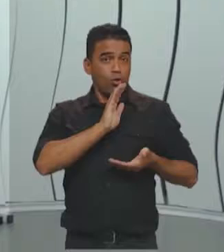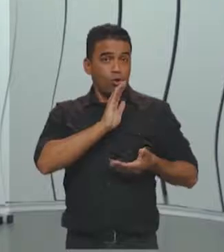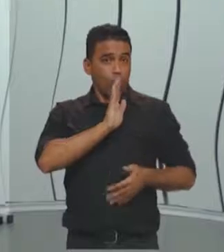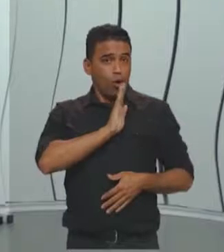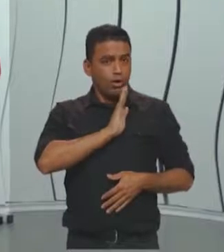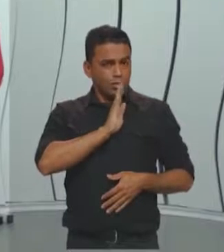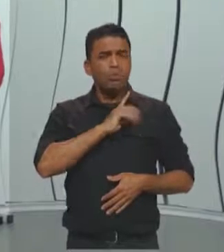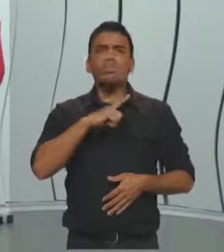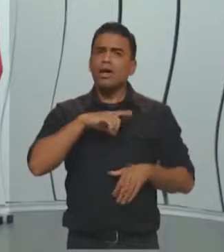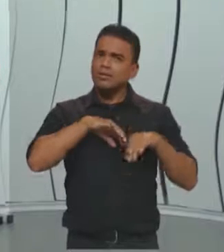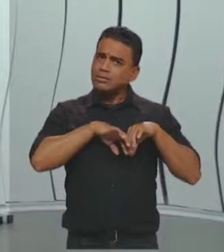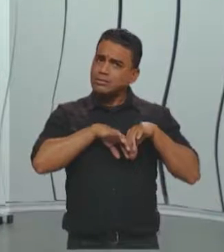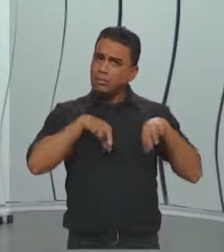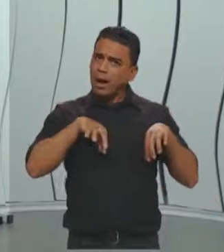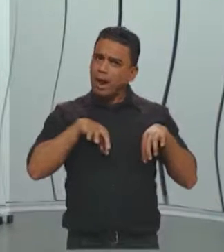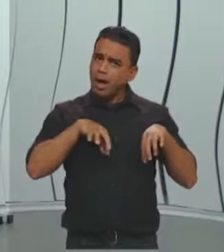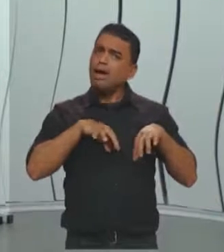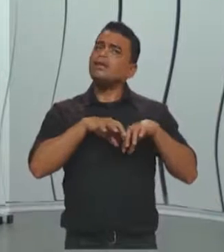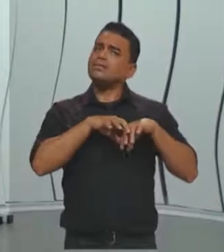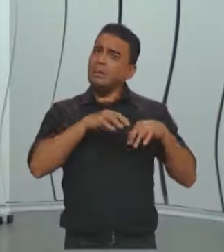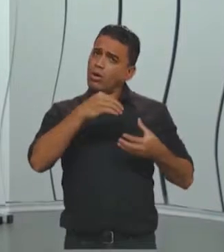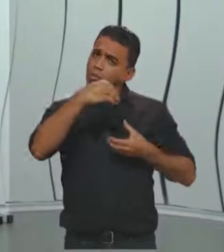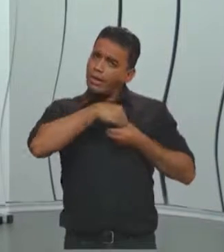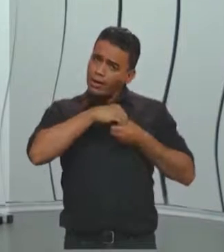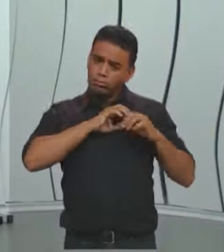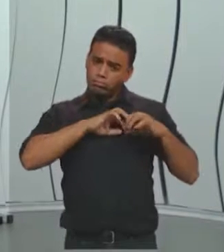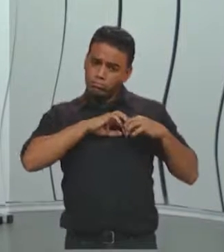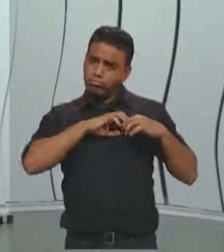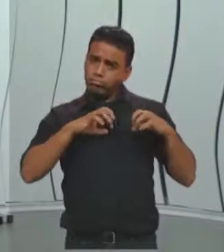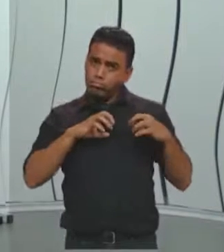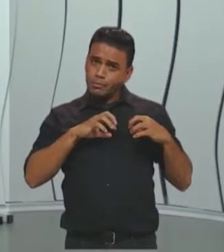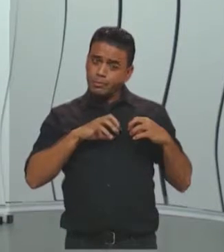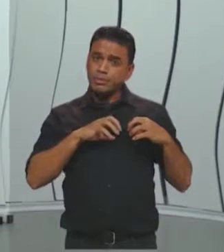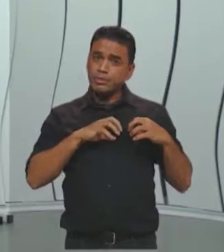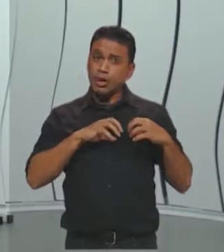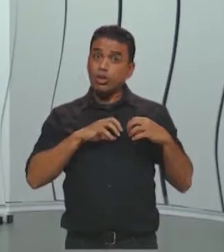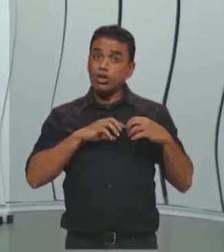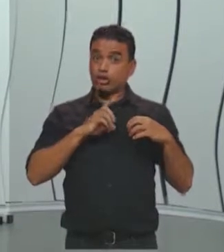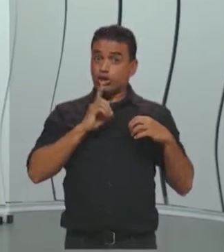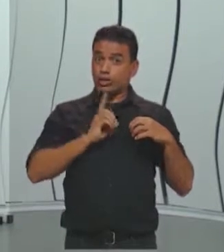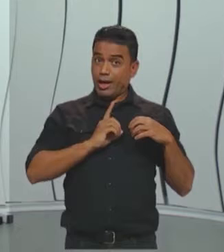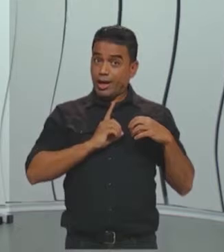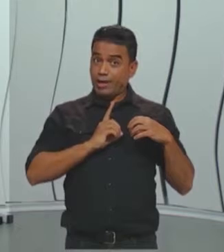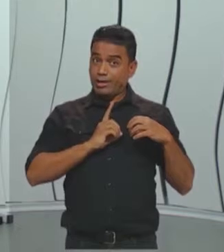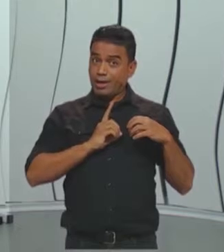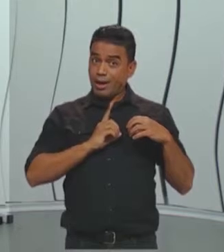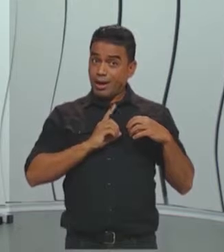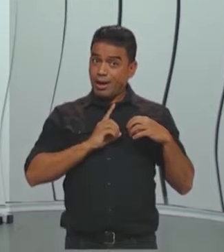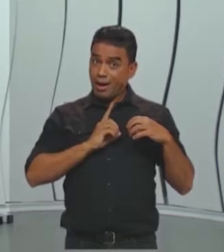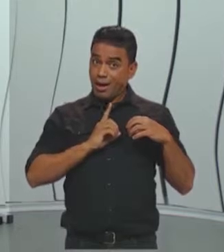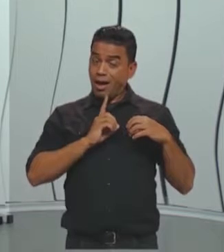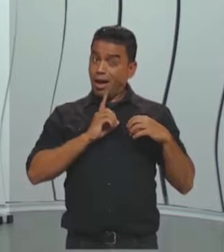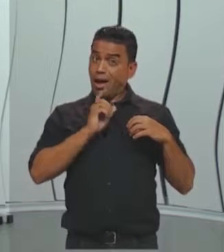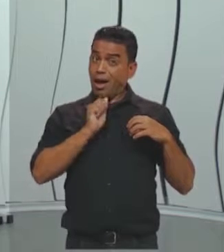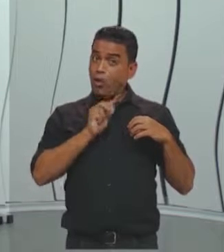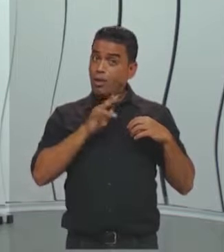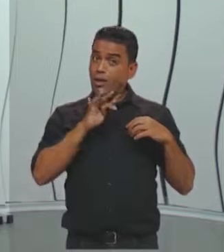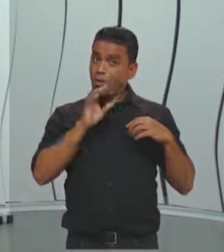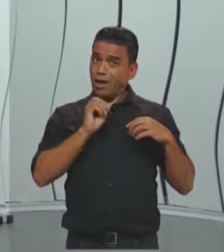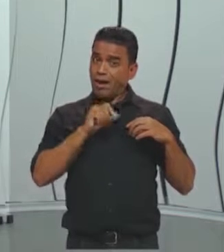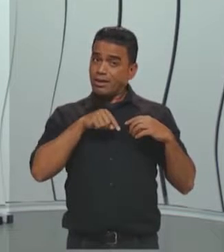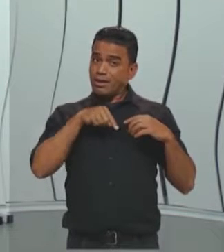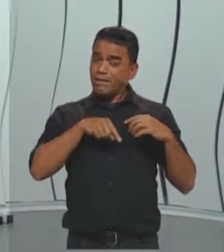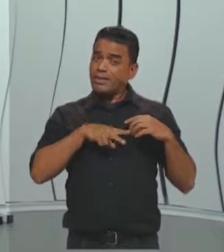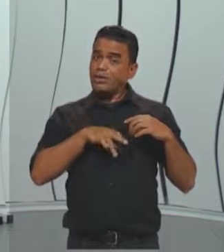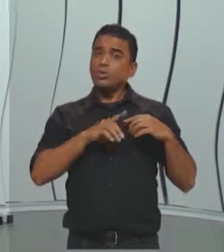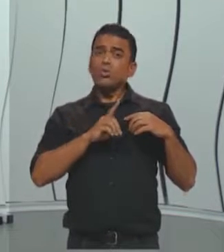uma separação, que eu quero mostrar para vocês na aula passada, onde a aurícula direita comunica com o ventrículo direito, a aurícula